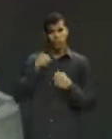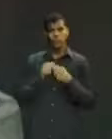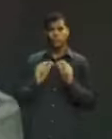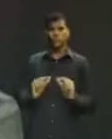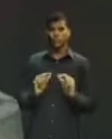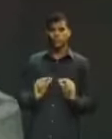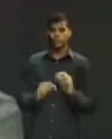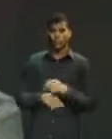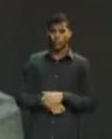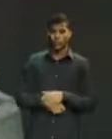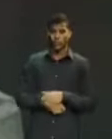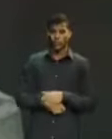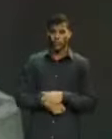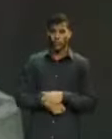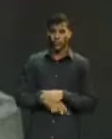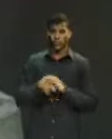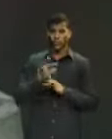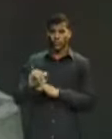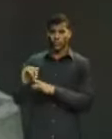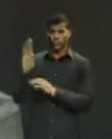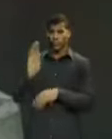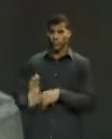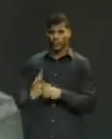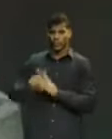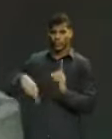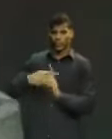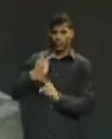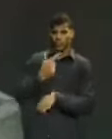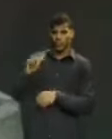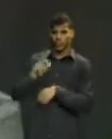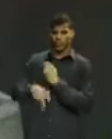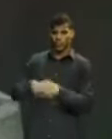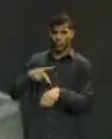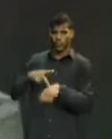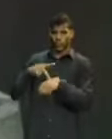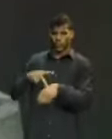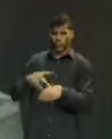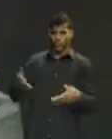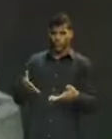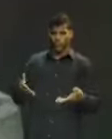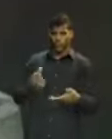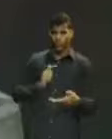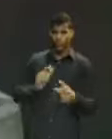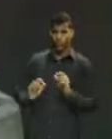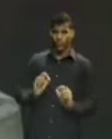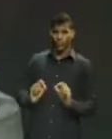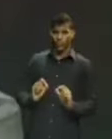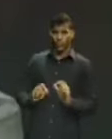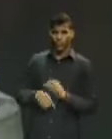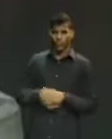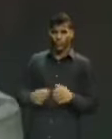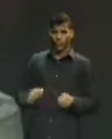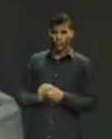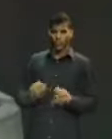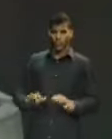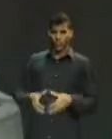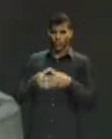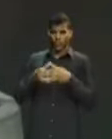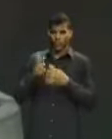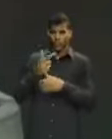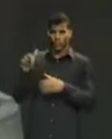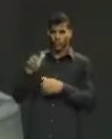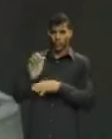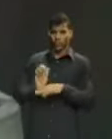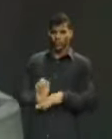o Brasil, inclusive para outros países. Hoje nós temos comitês de prevenção à violência sediados em outros